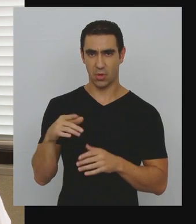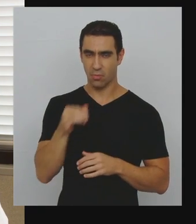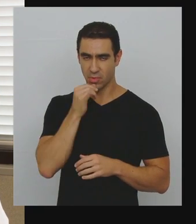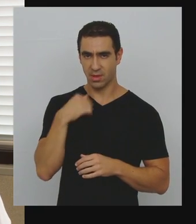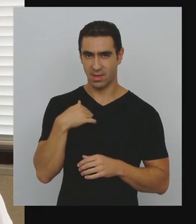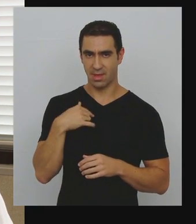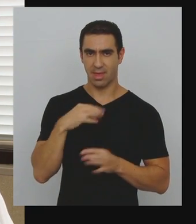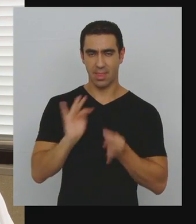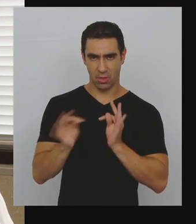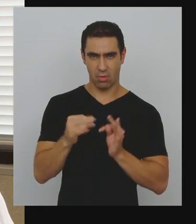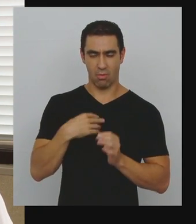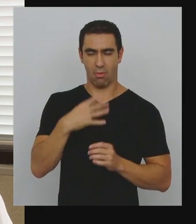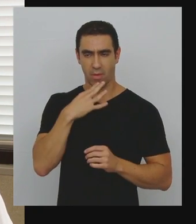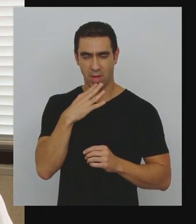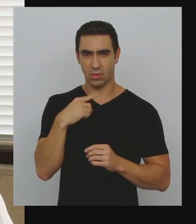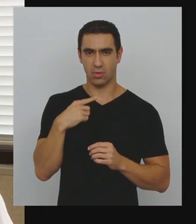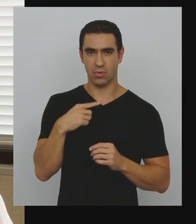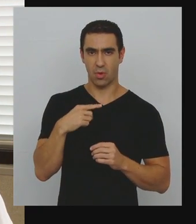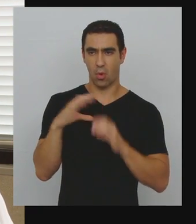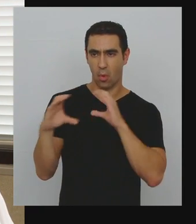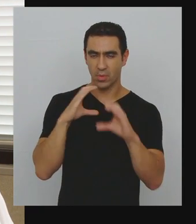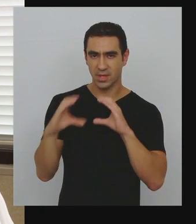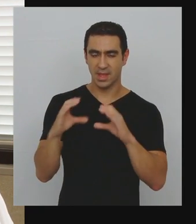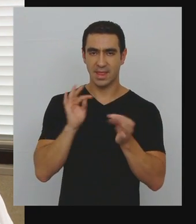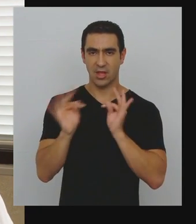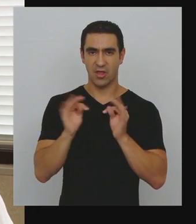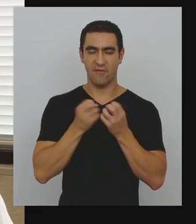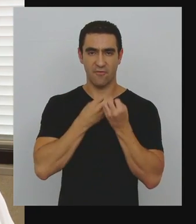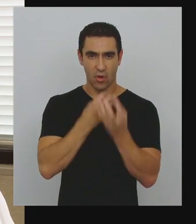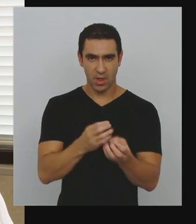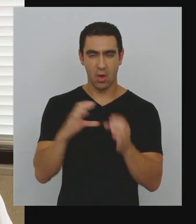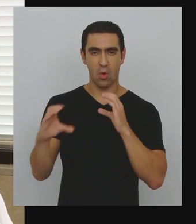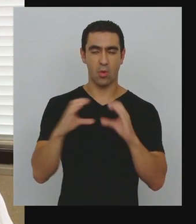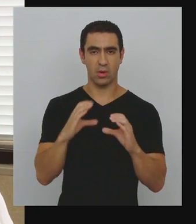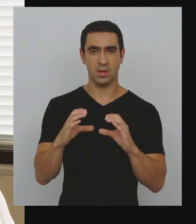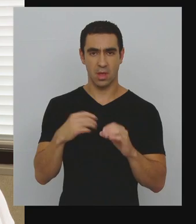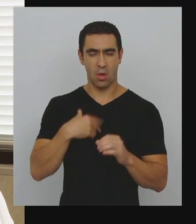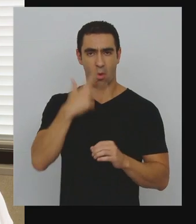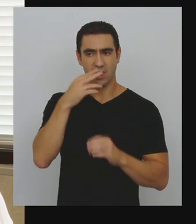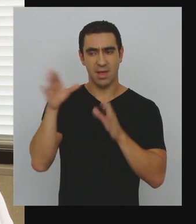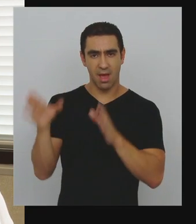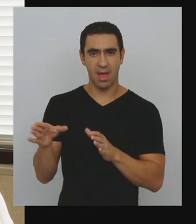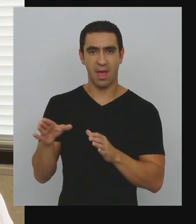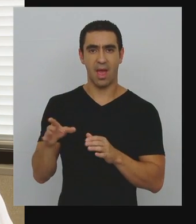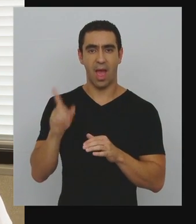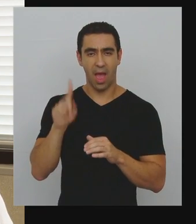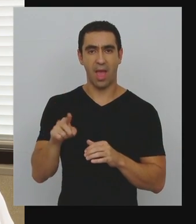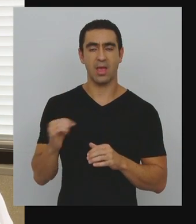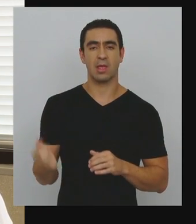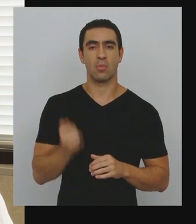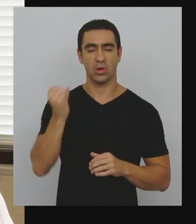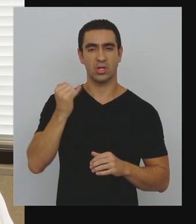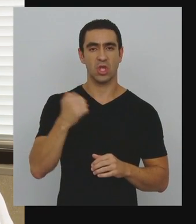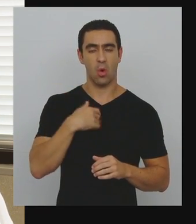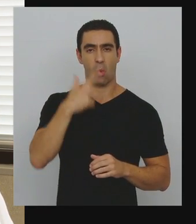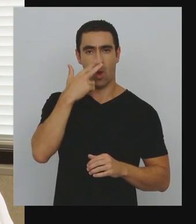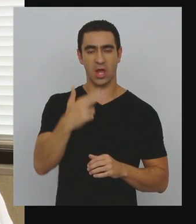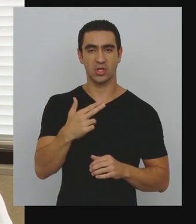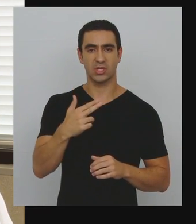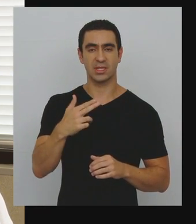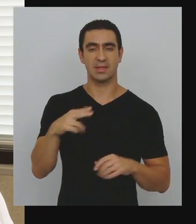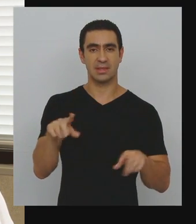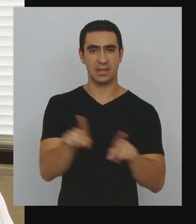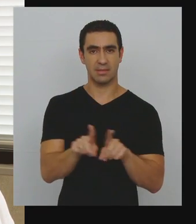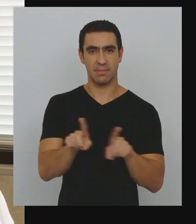dessa área, por exemplo, essa área de tecnologias de comunicação, tecnologias de informação e comunicação, acho que essa área é a área estratégica, eu acho que